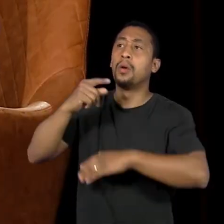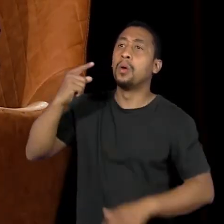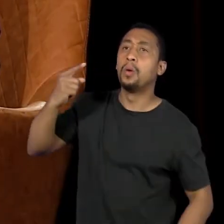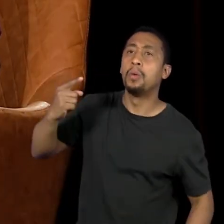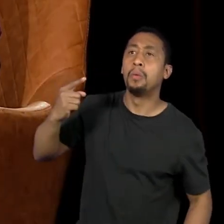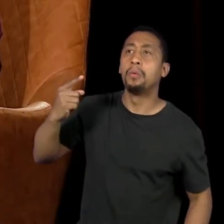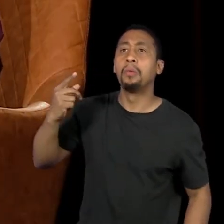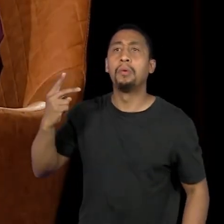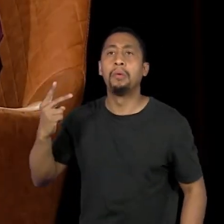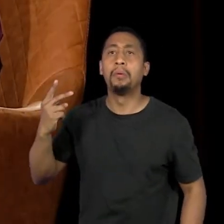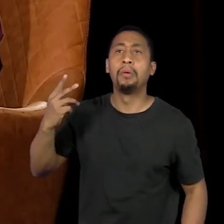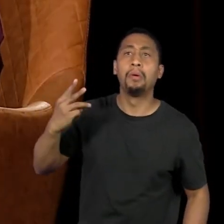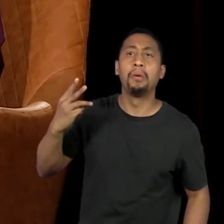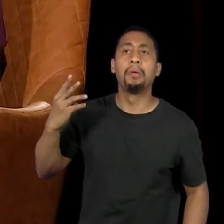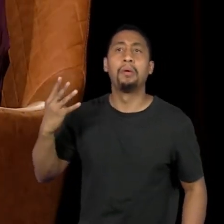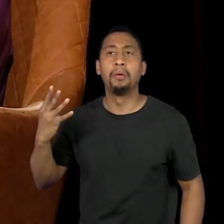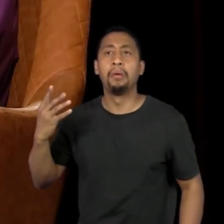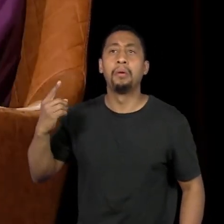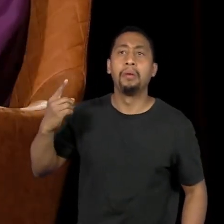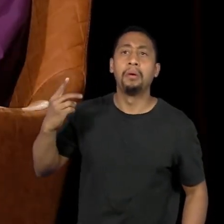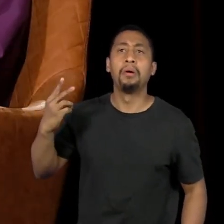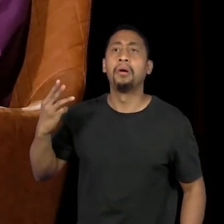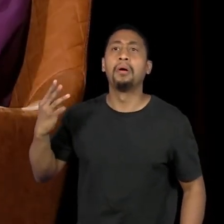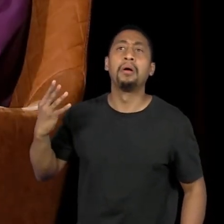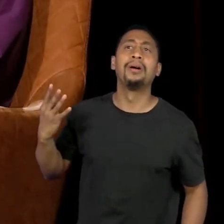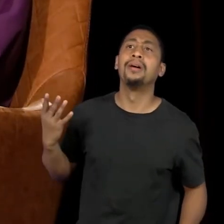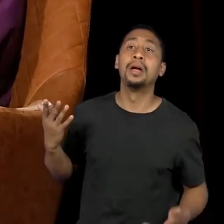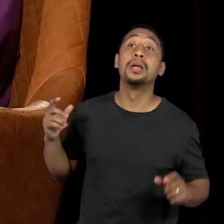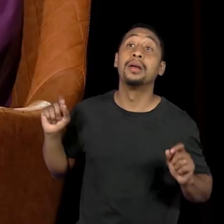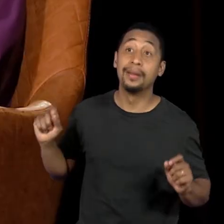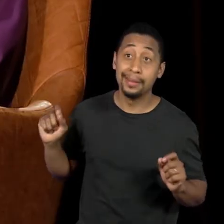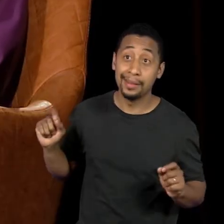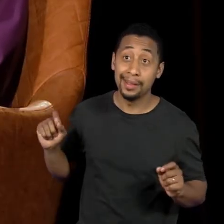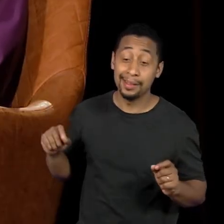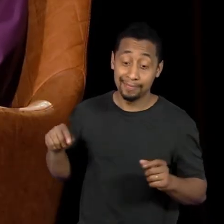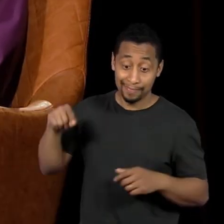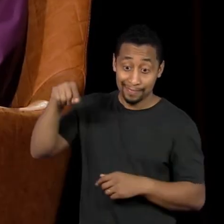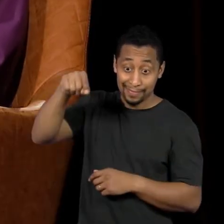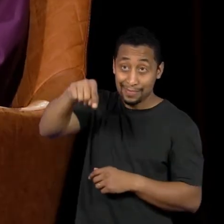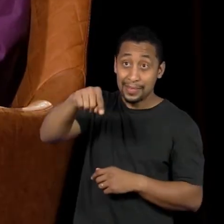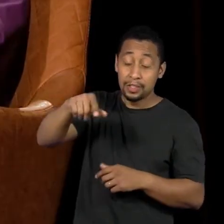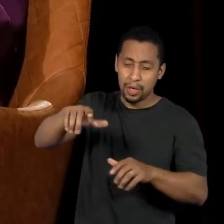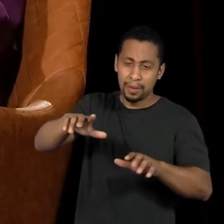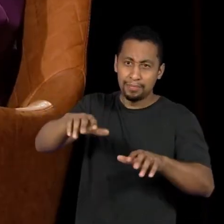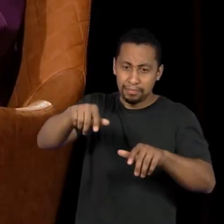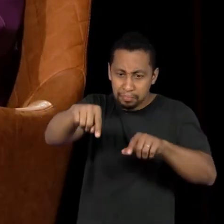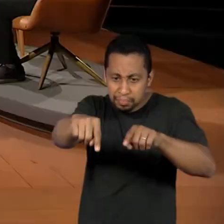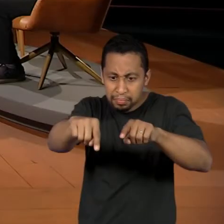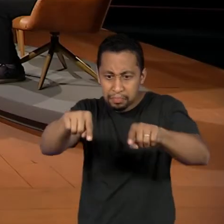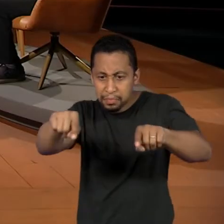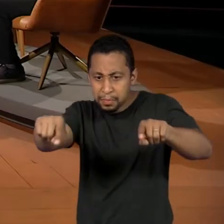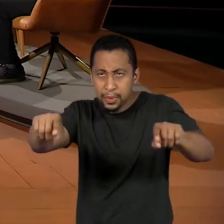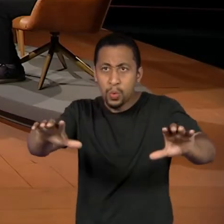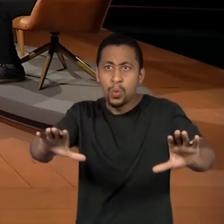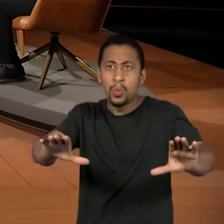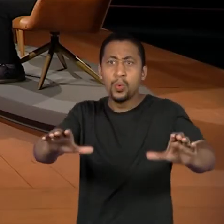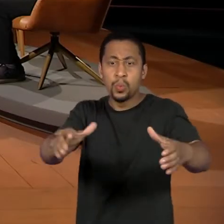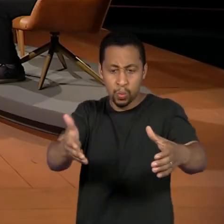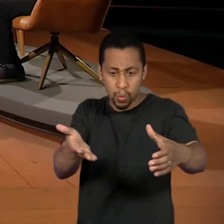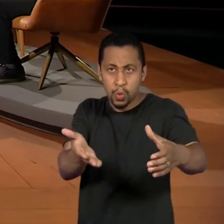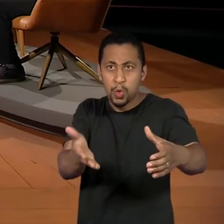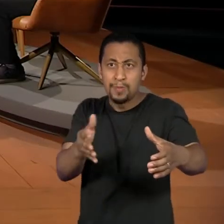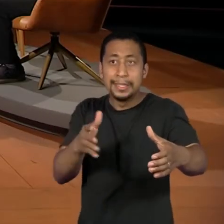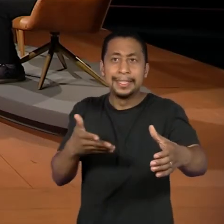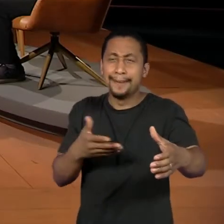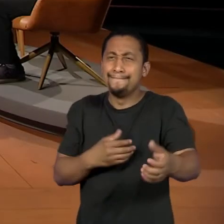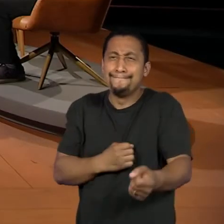Marica, a Yara von Liedernau, a Deide Rossi, era uma turma de